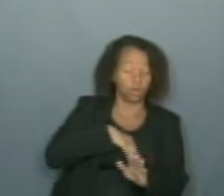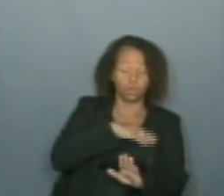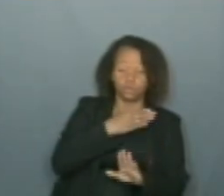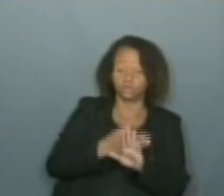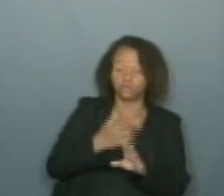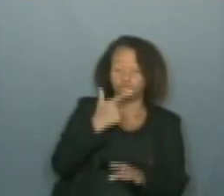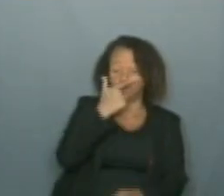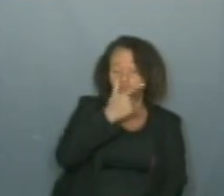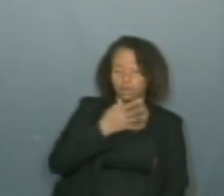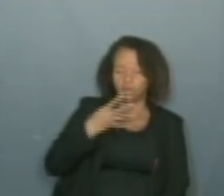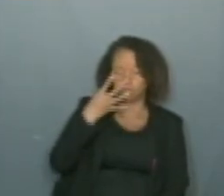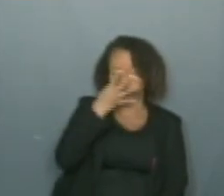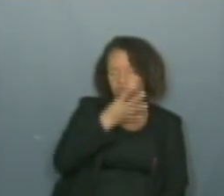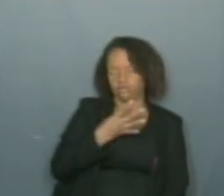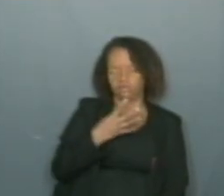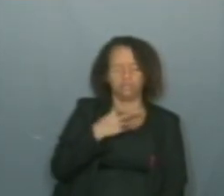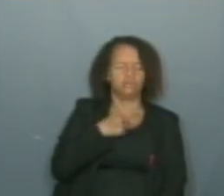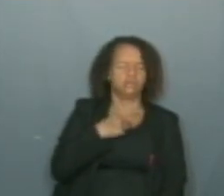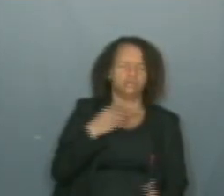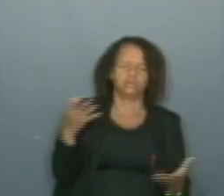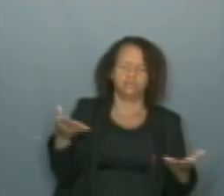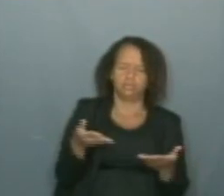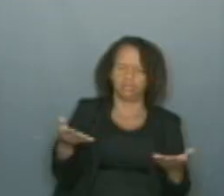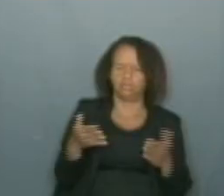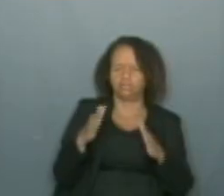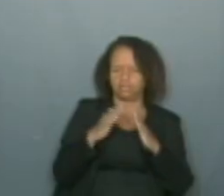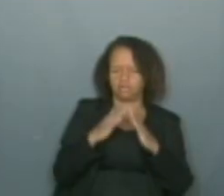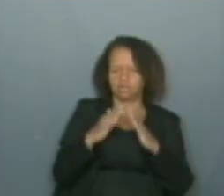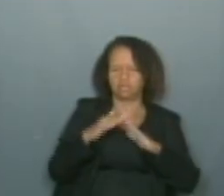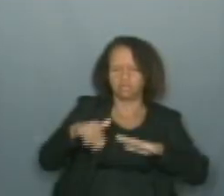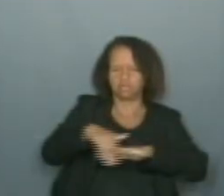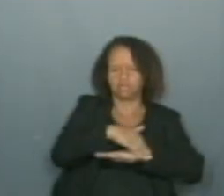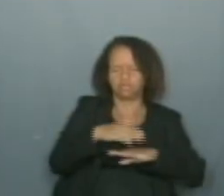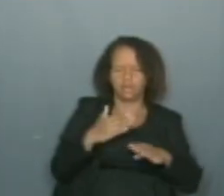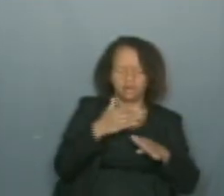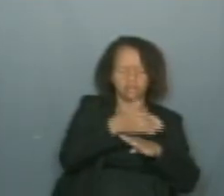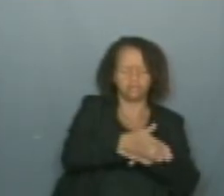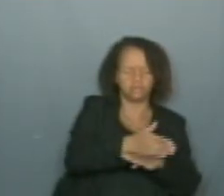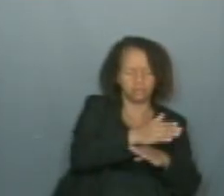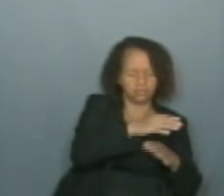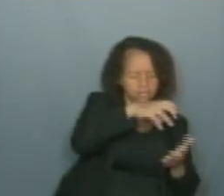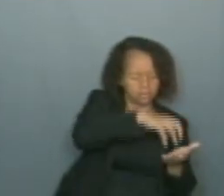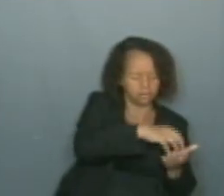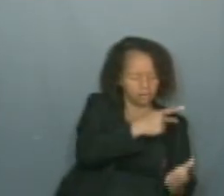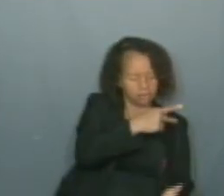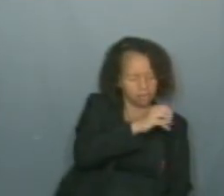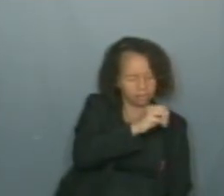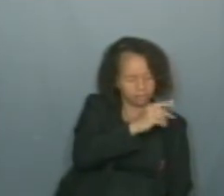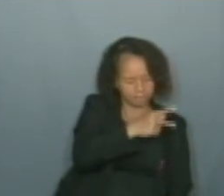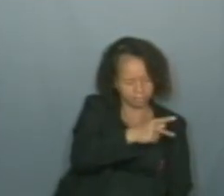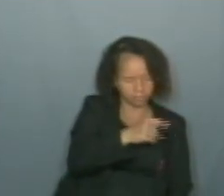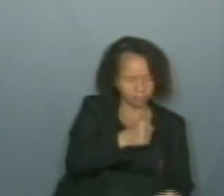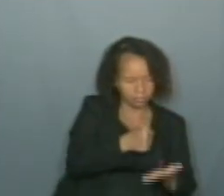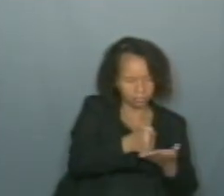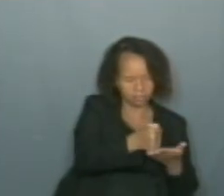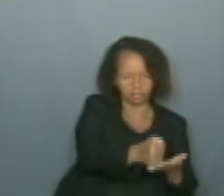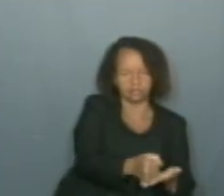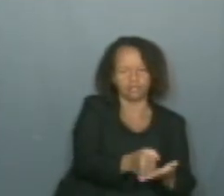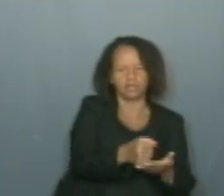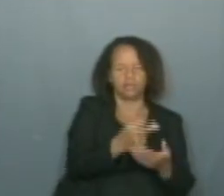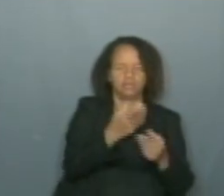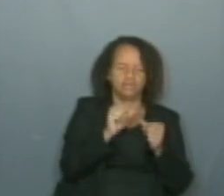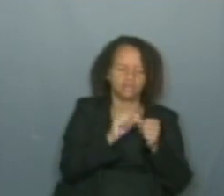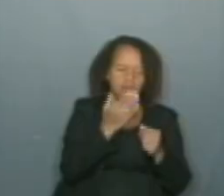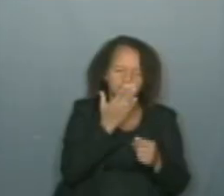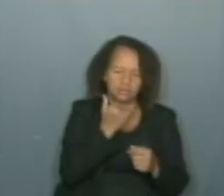horas. Não pode hoje a pessoa em situação de rua entrar no Centro Pop, ter uma assistência ali para fazer